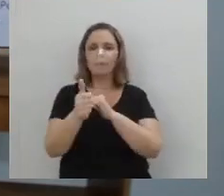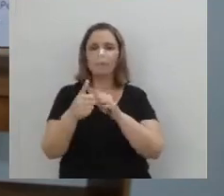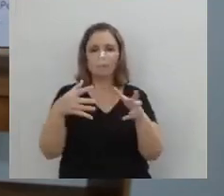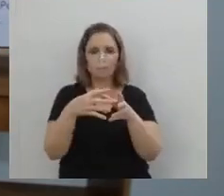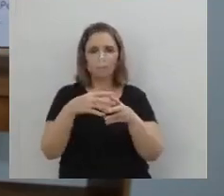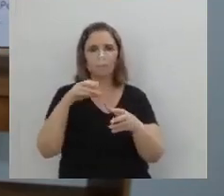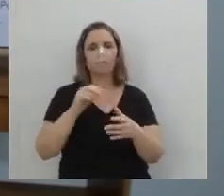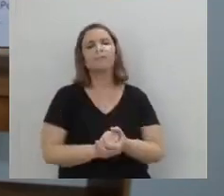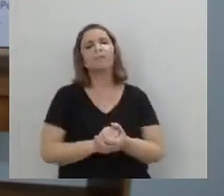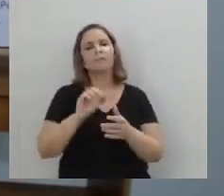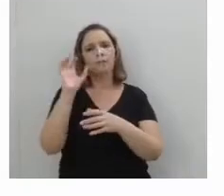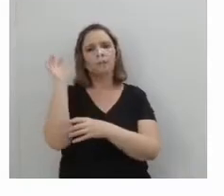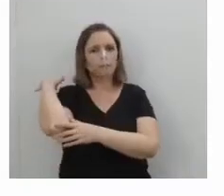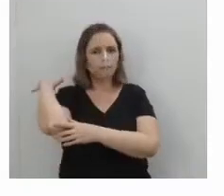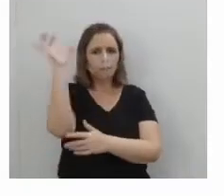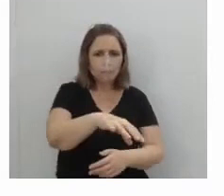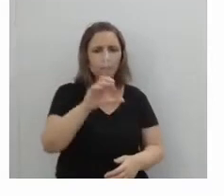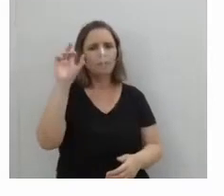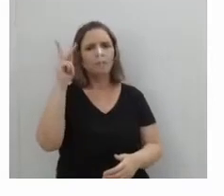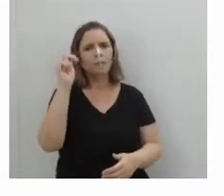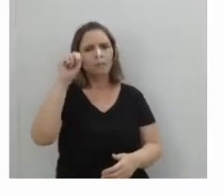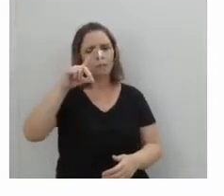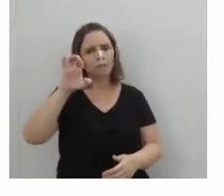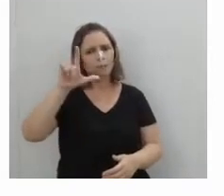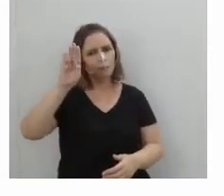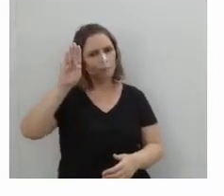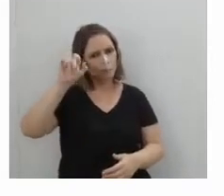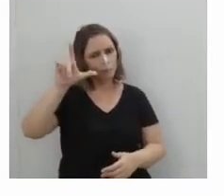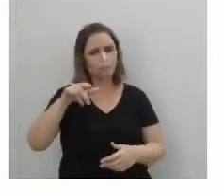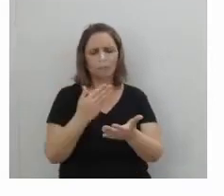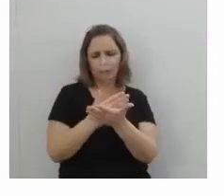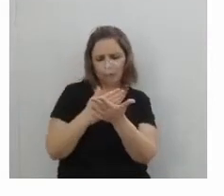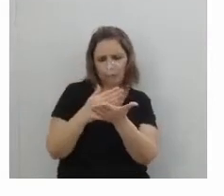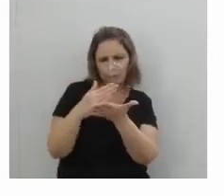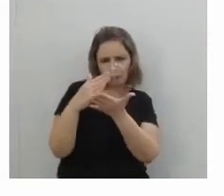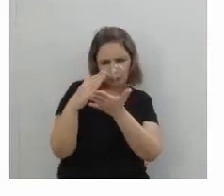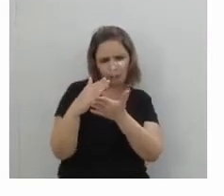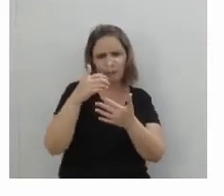handebol. Vamos para a história do handebol. Este esporte teve início no ano de